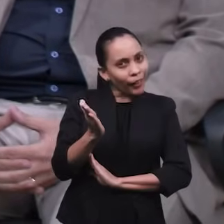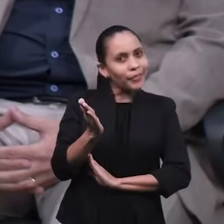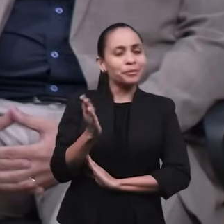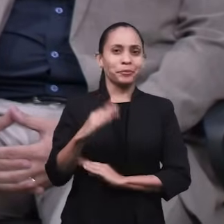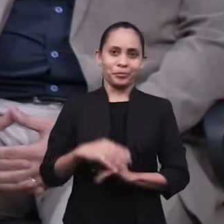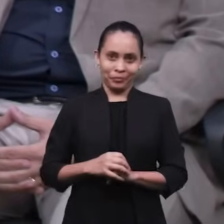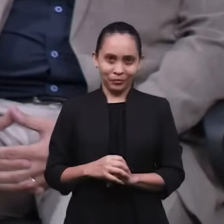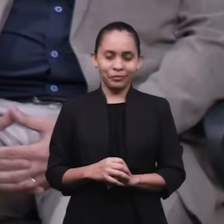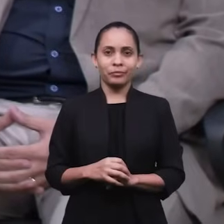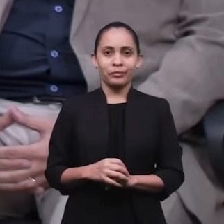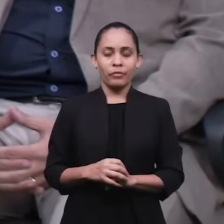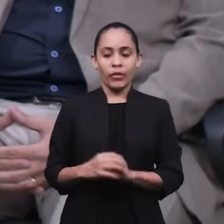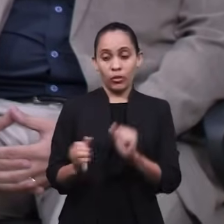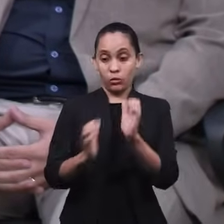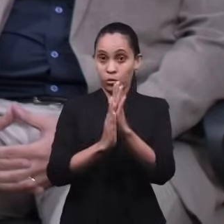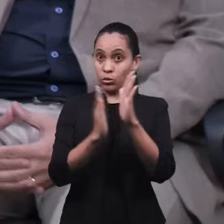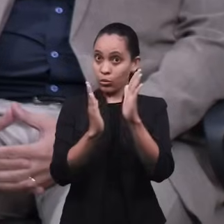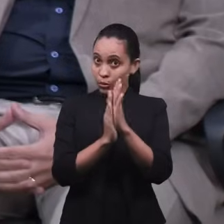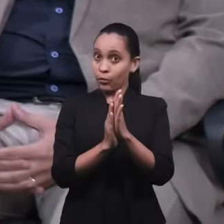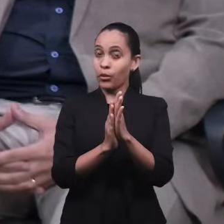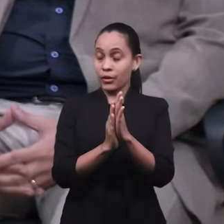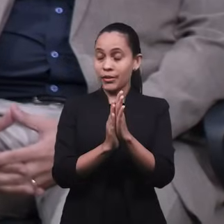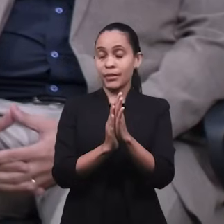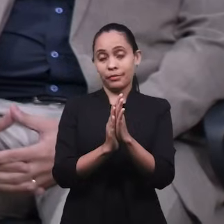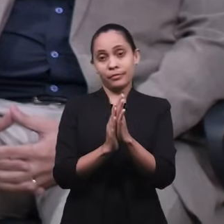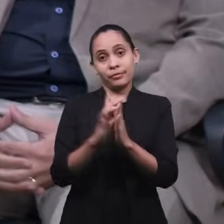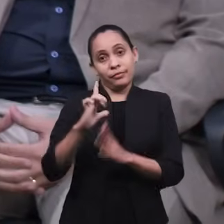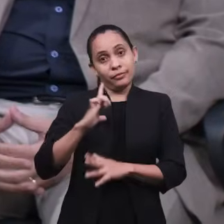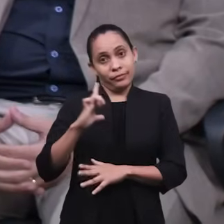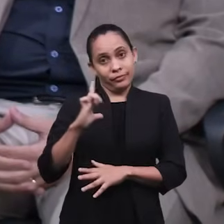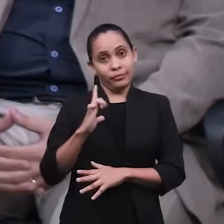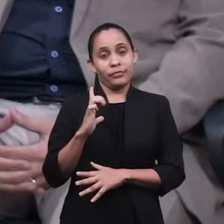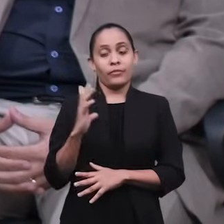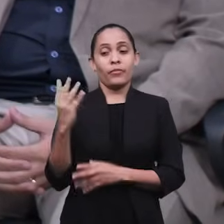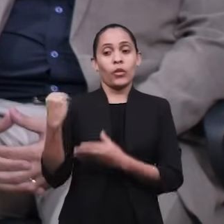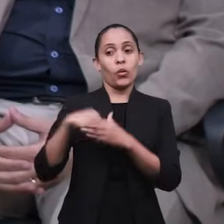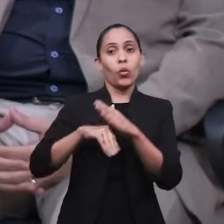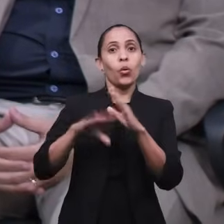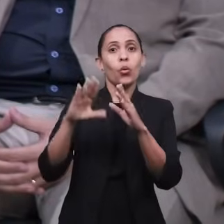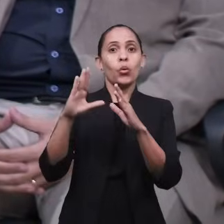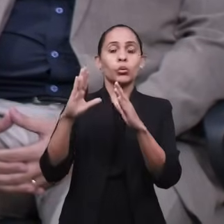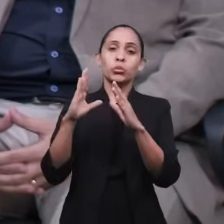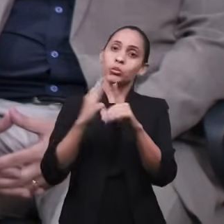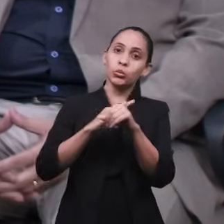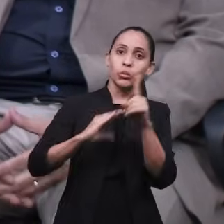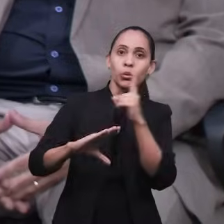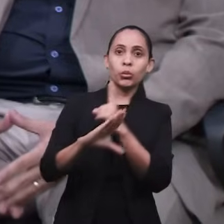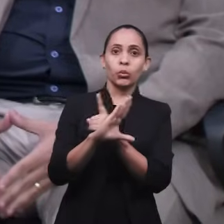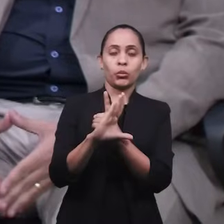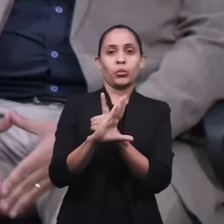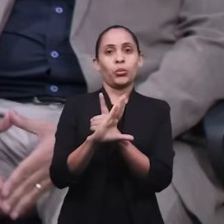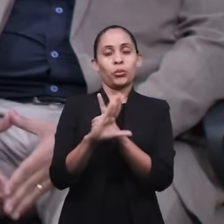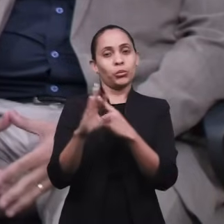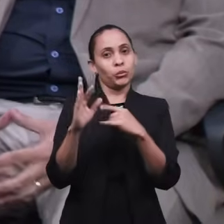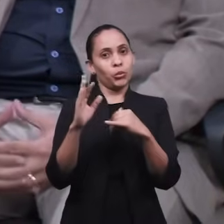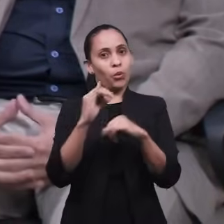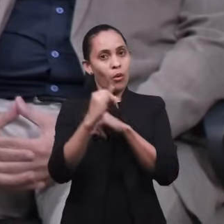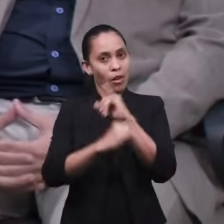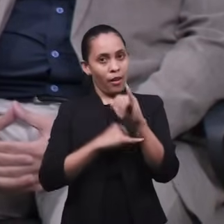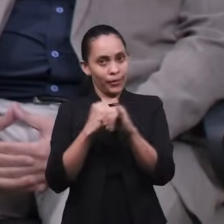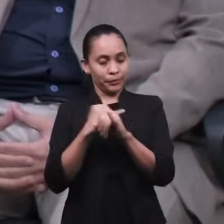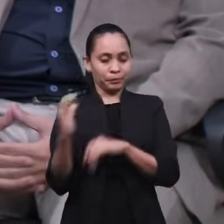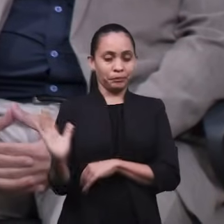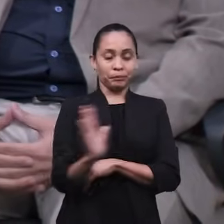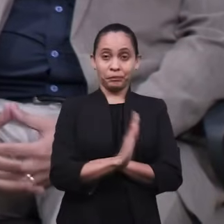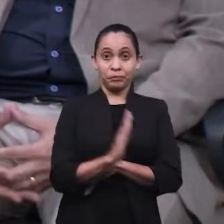a respeito dos louvores que tem servido aos cultos online. É muito interessante, irmãos, essa